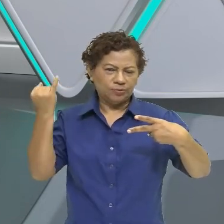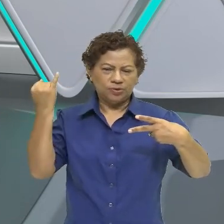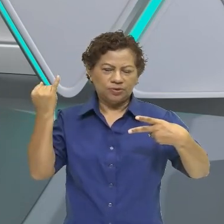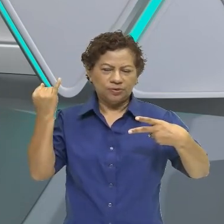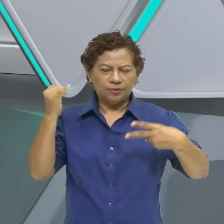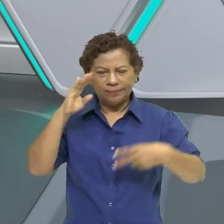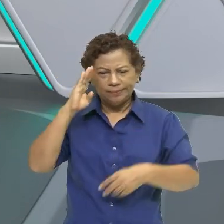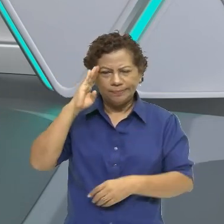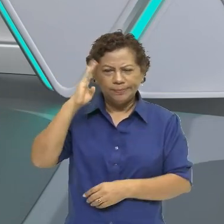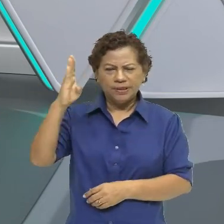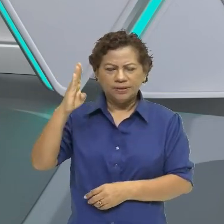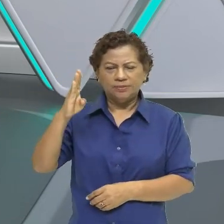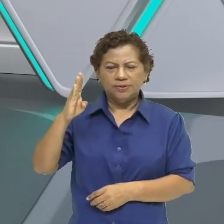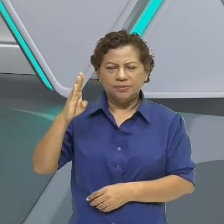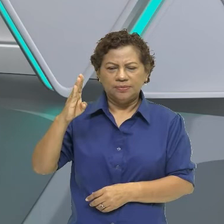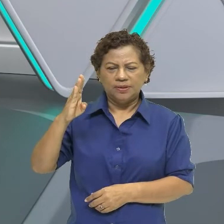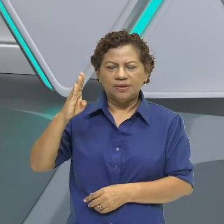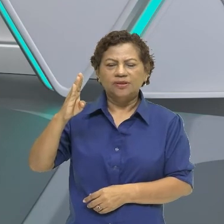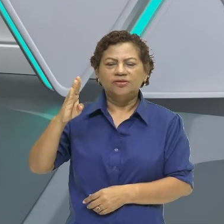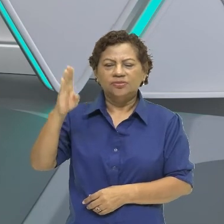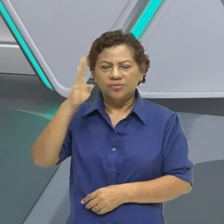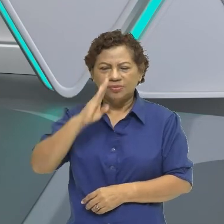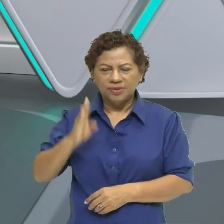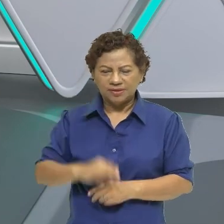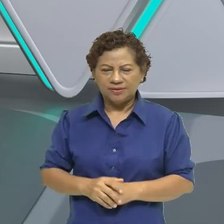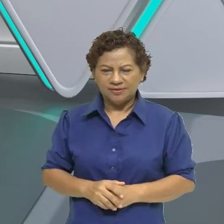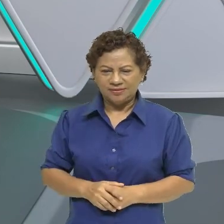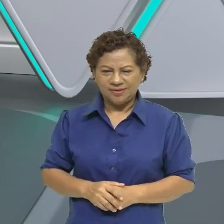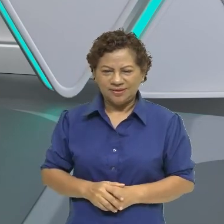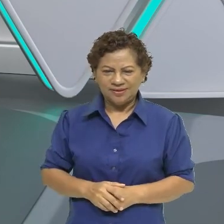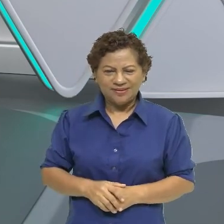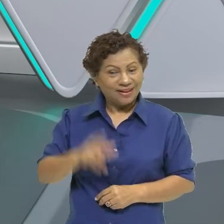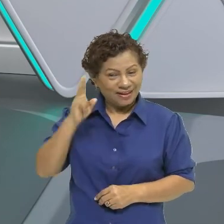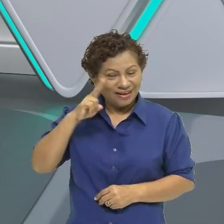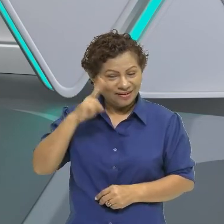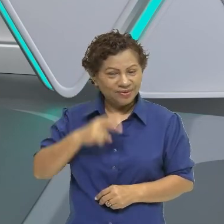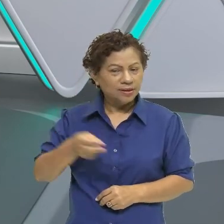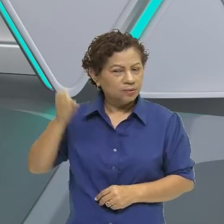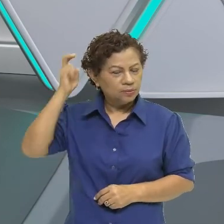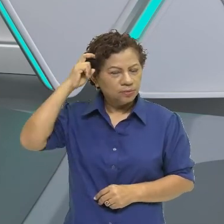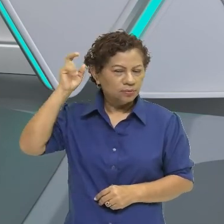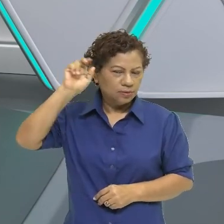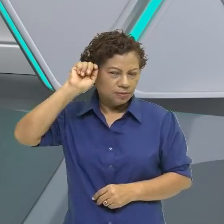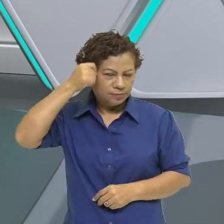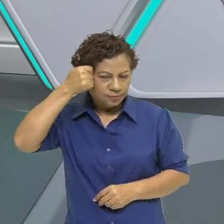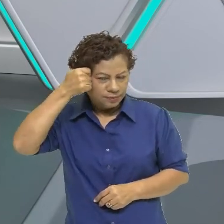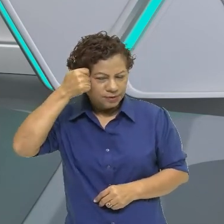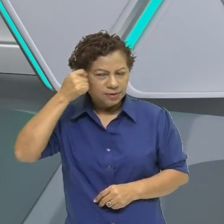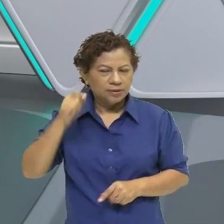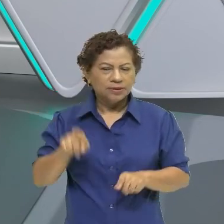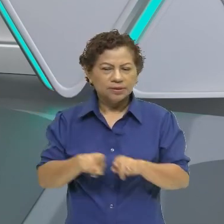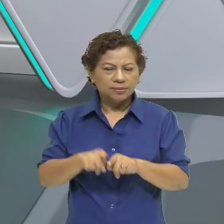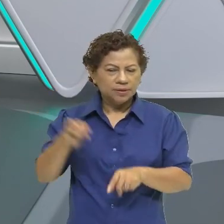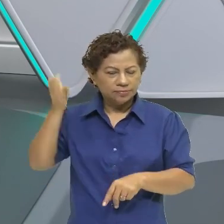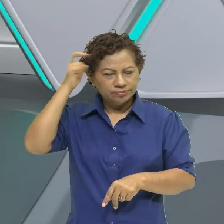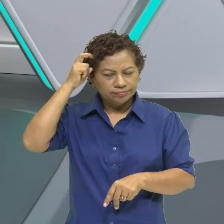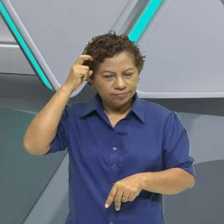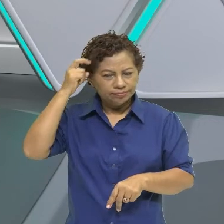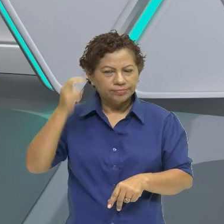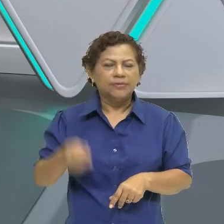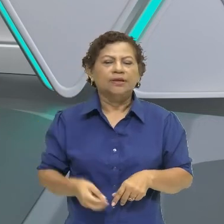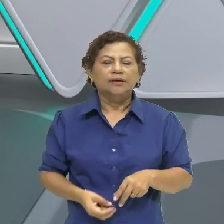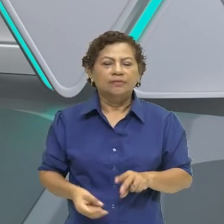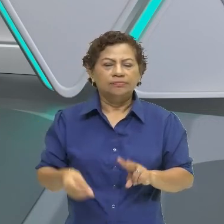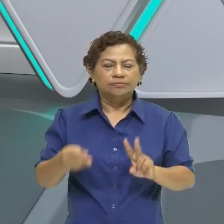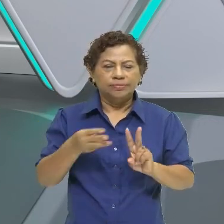que é a cultura indígena e a cultura africana. Exatamente. E falando um pouquinho disso, dentro